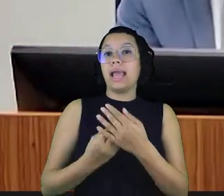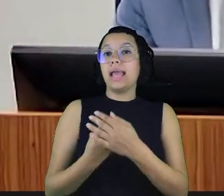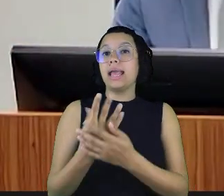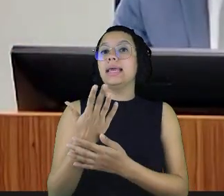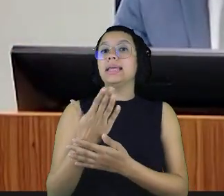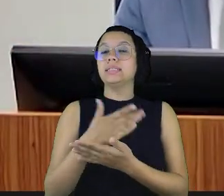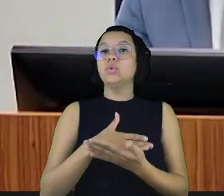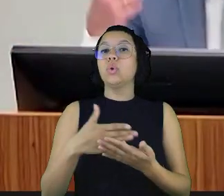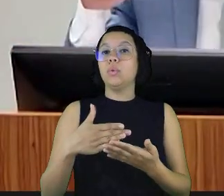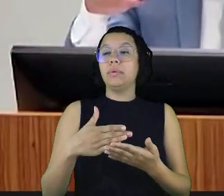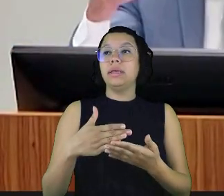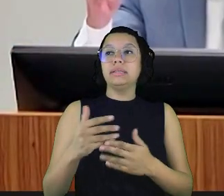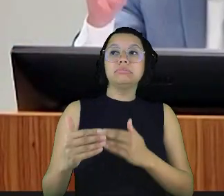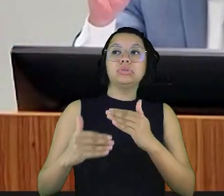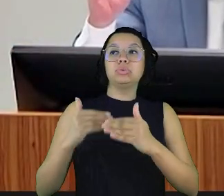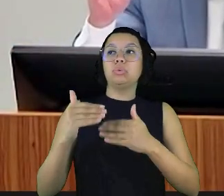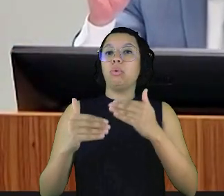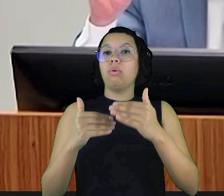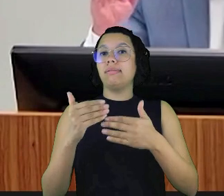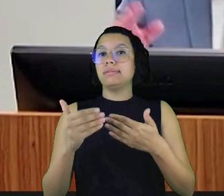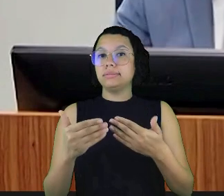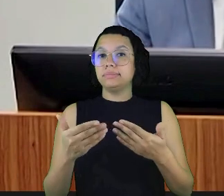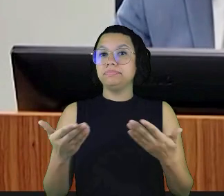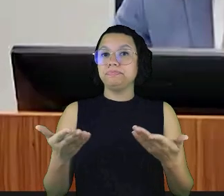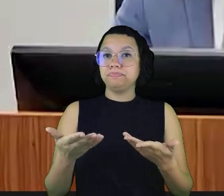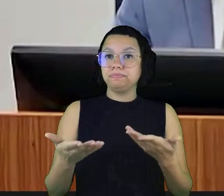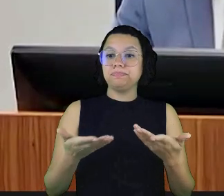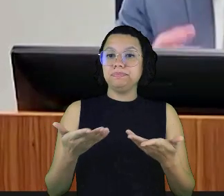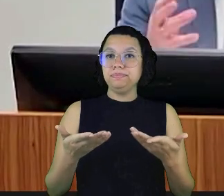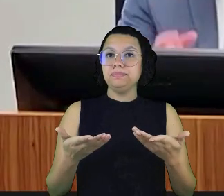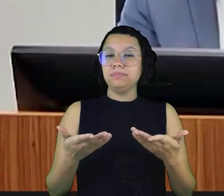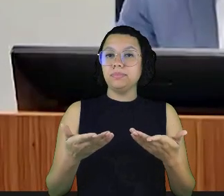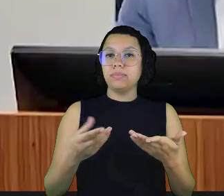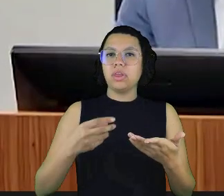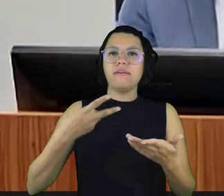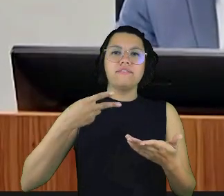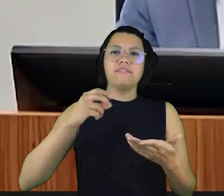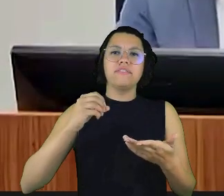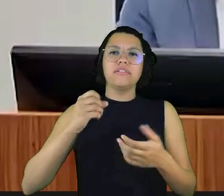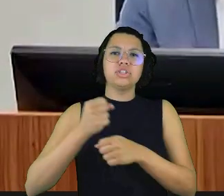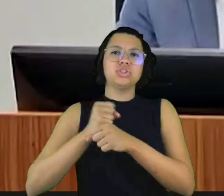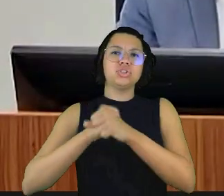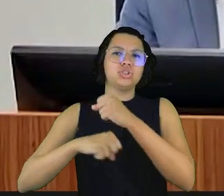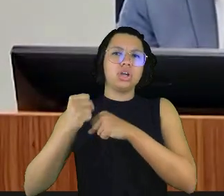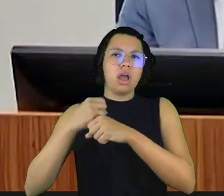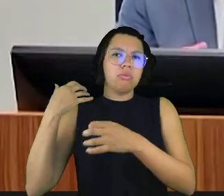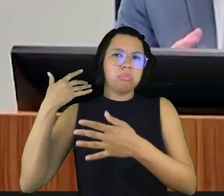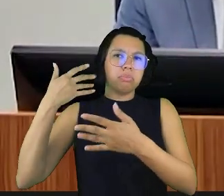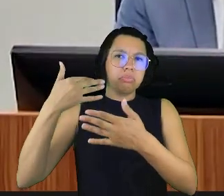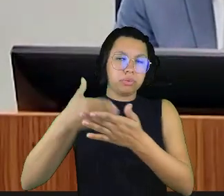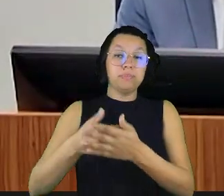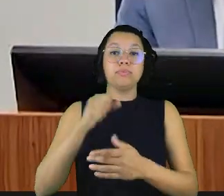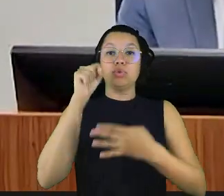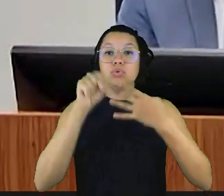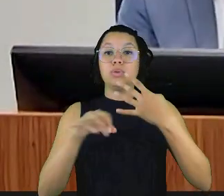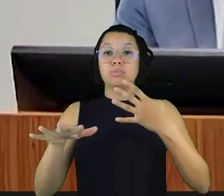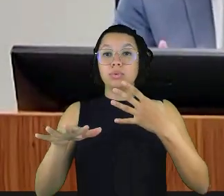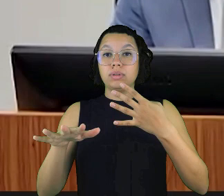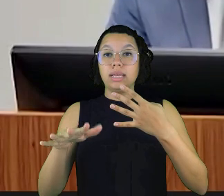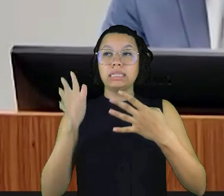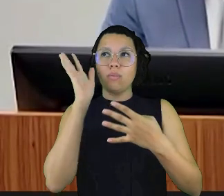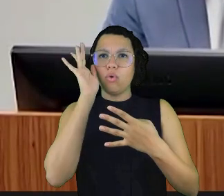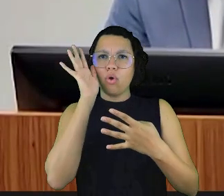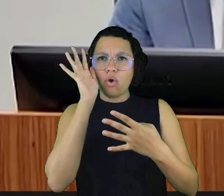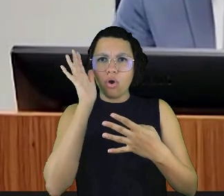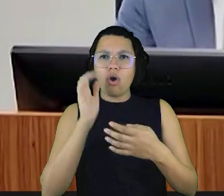decorrer das 2 últimas décadas de uma jurisprudência muito curiosa no